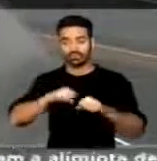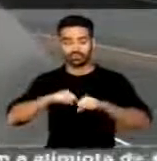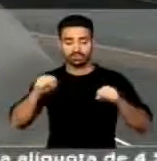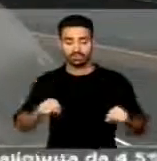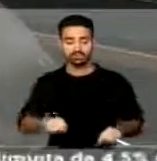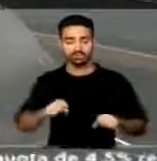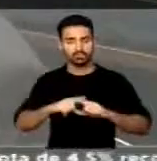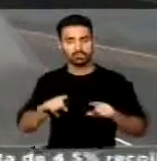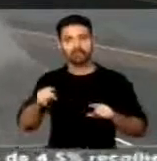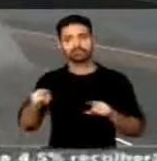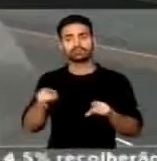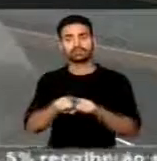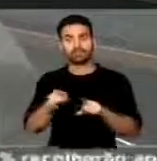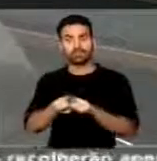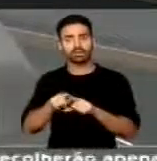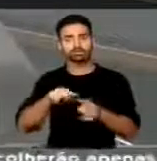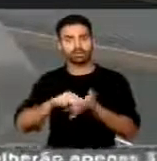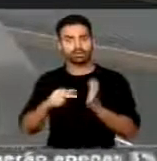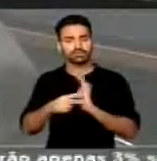seria uma falha do sistema?